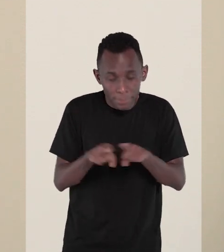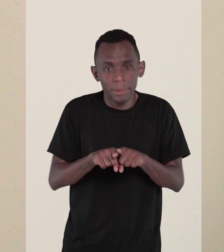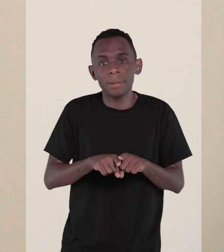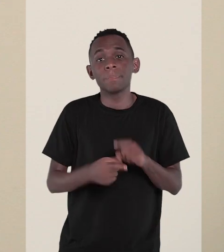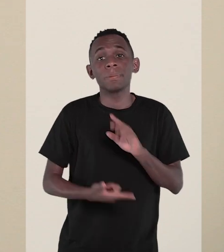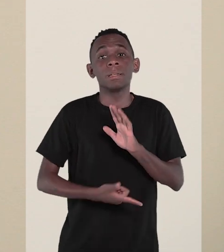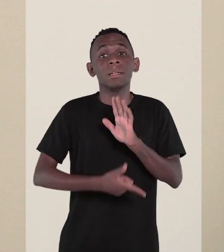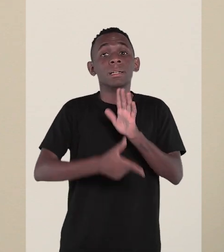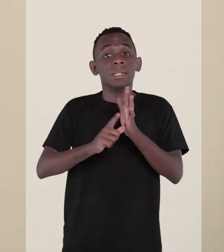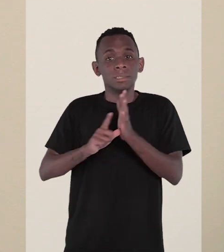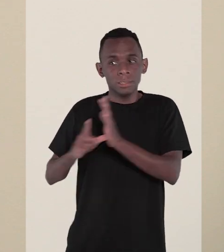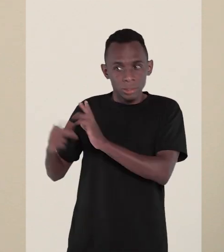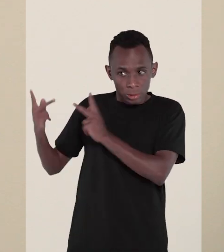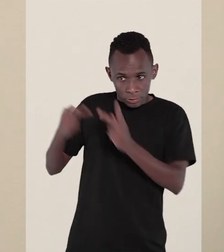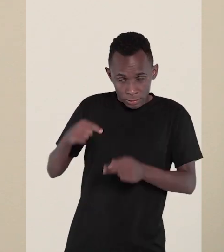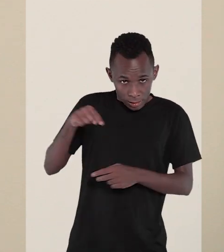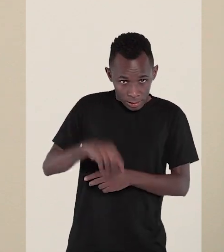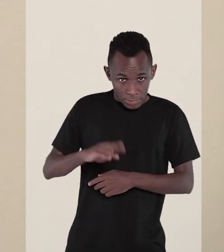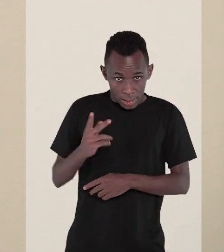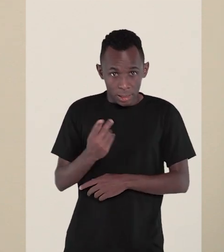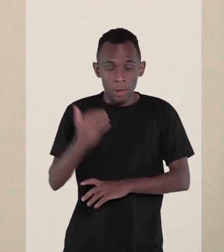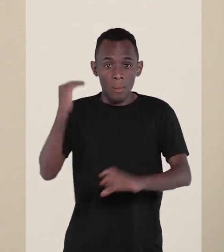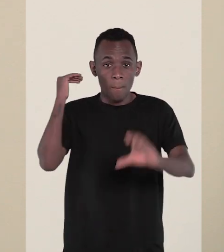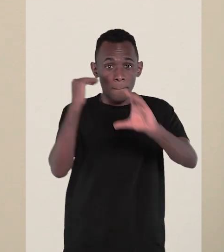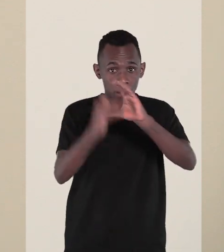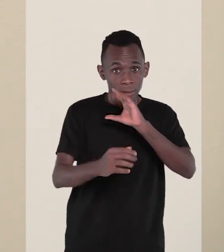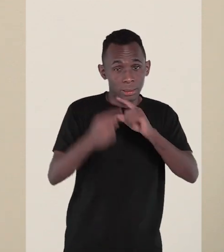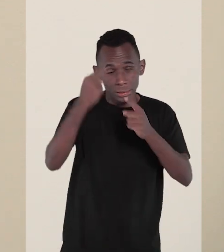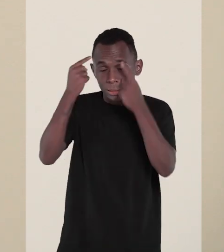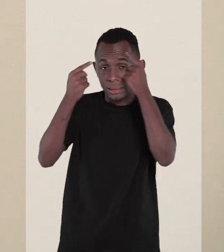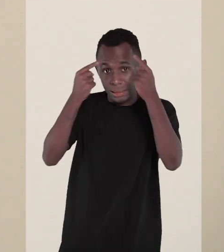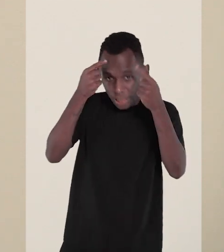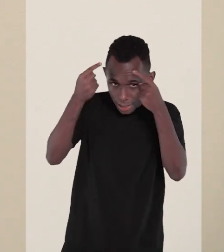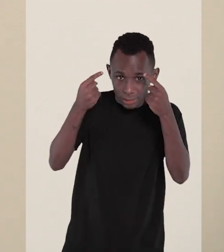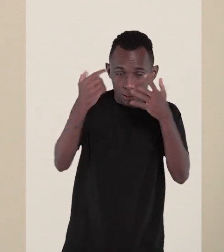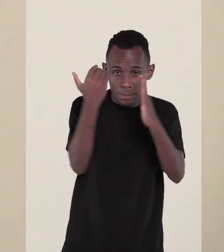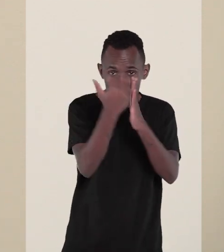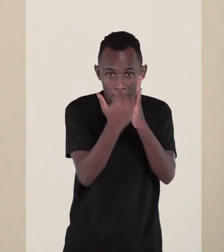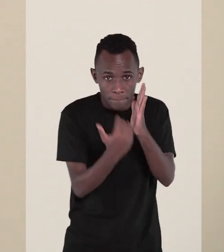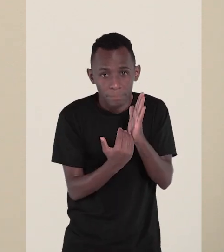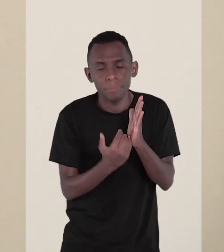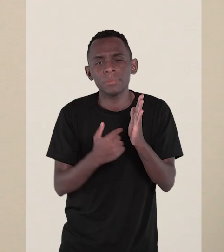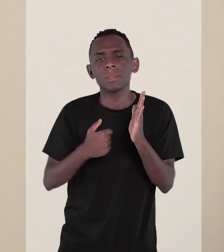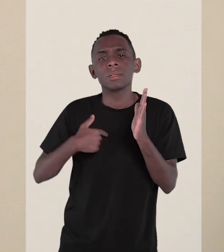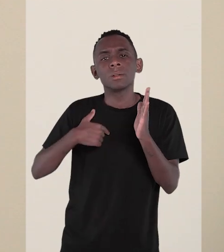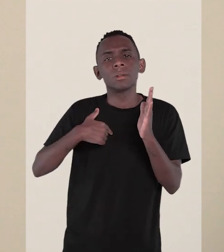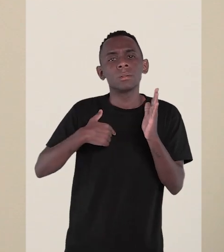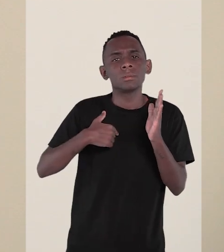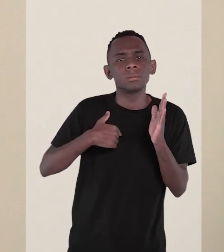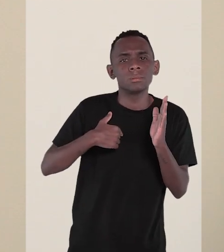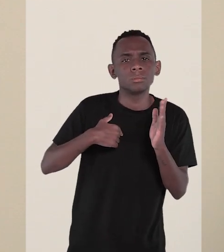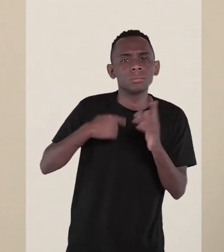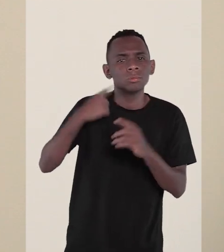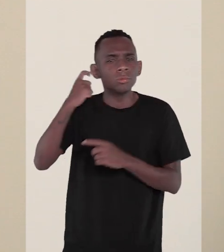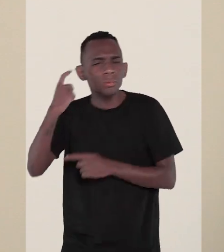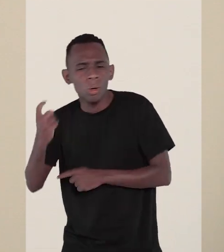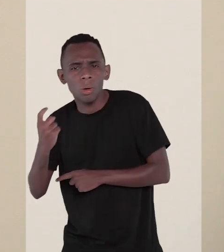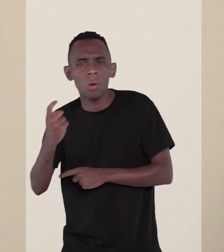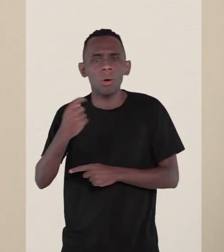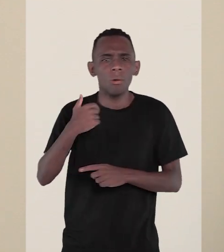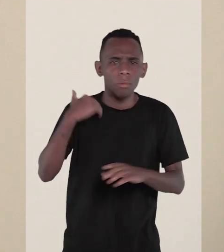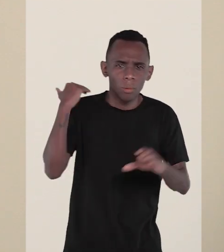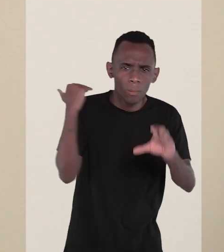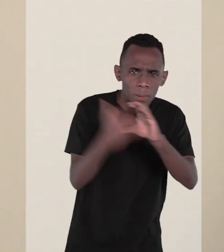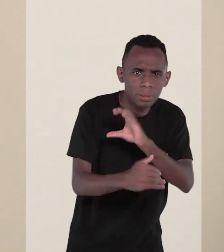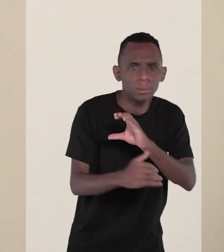eu mandei para ele, antes de vir, um e-mail sobre as ideias que eu tinha sobre o disco. John, estou pensando em tal